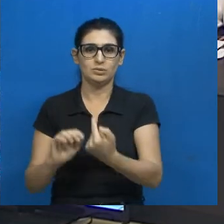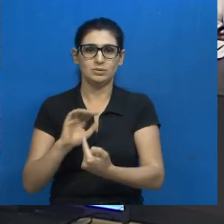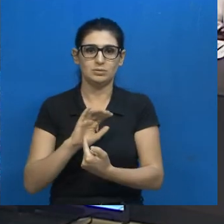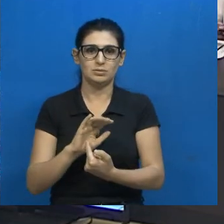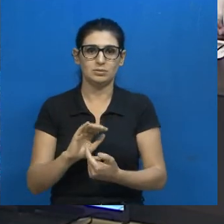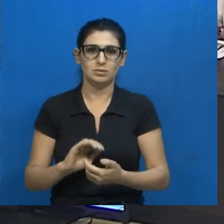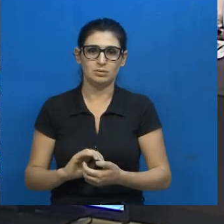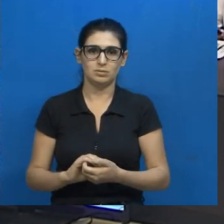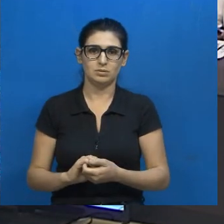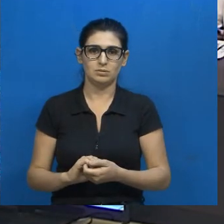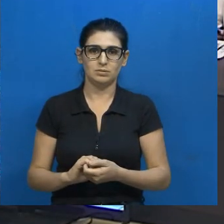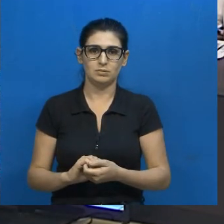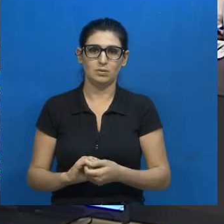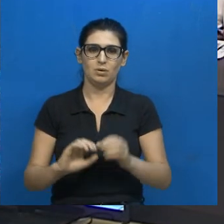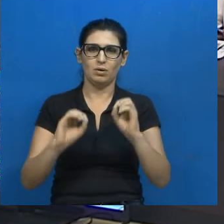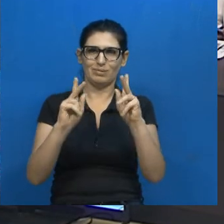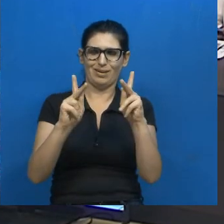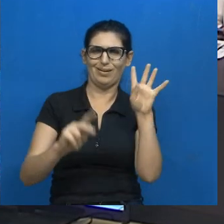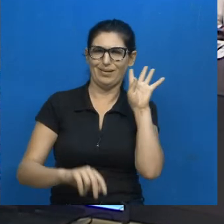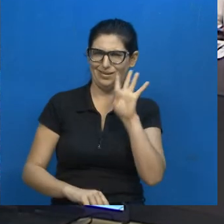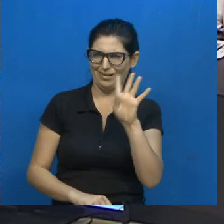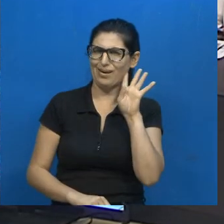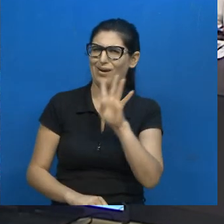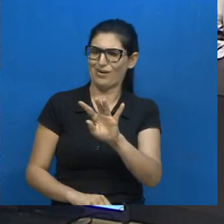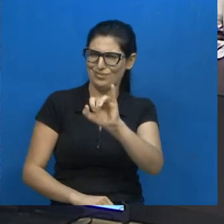lá. Legal.